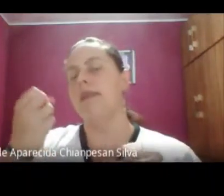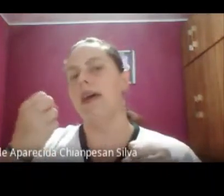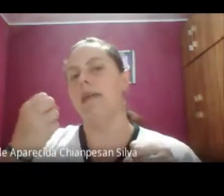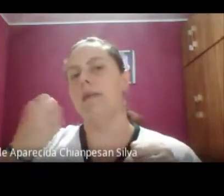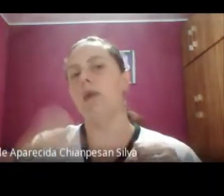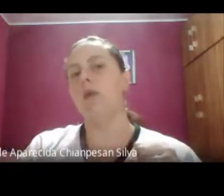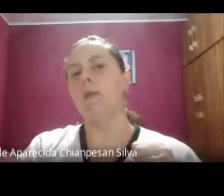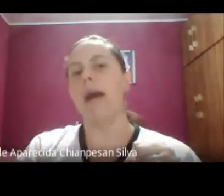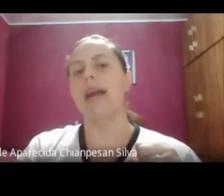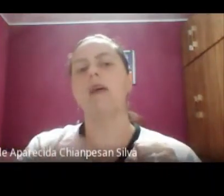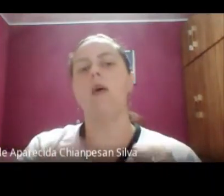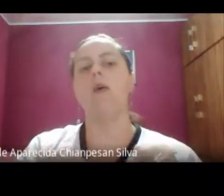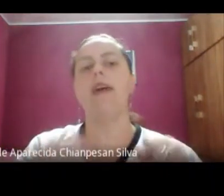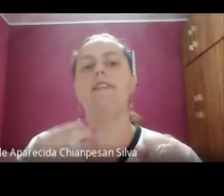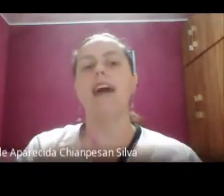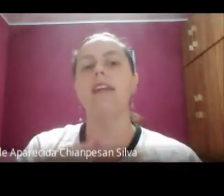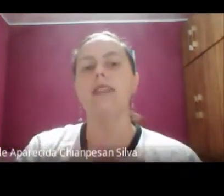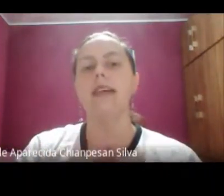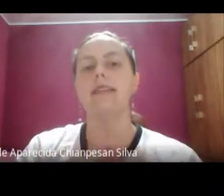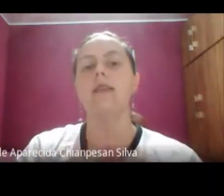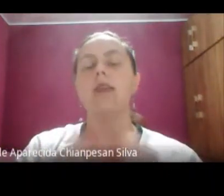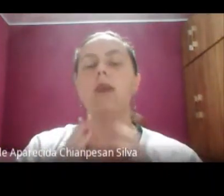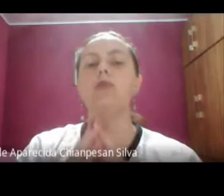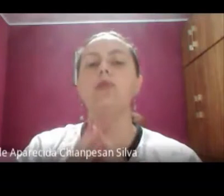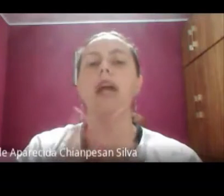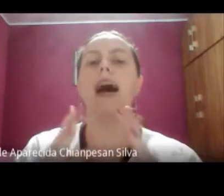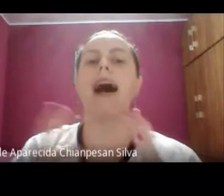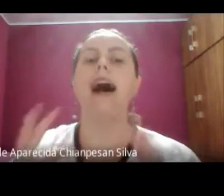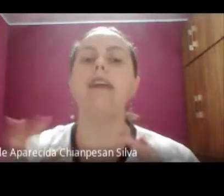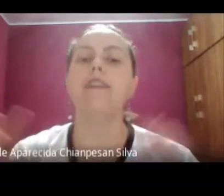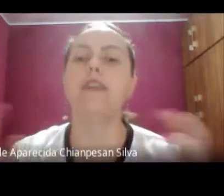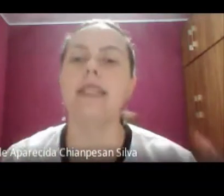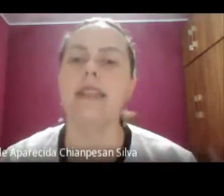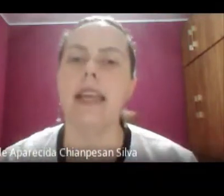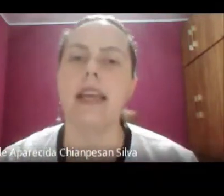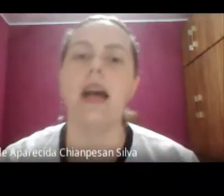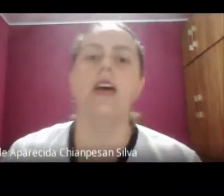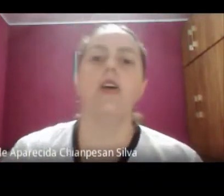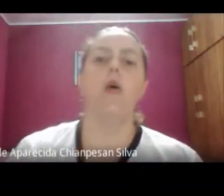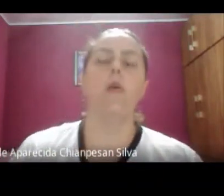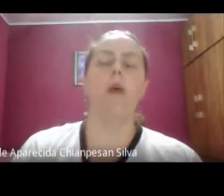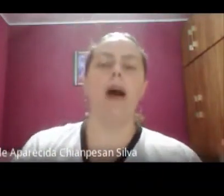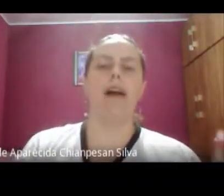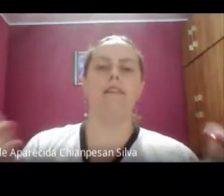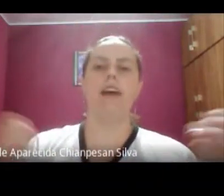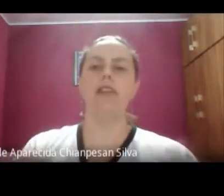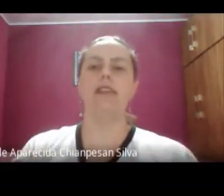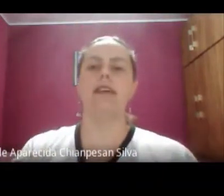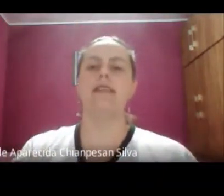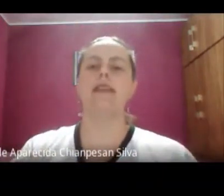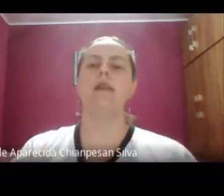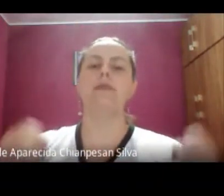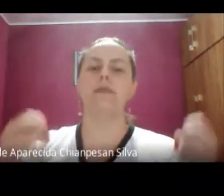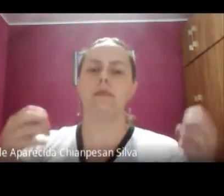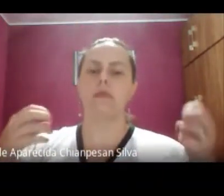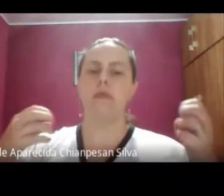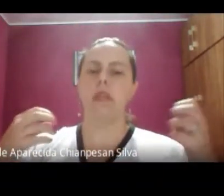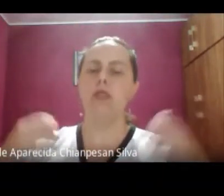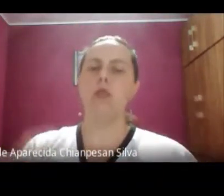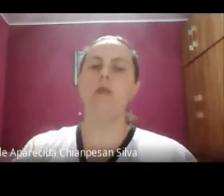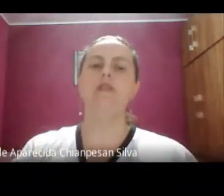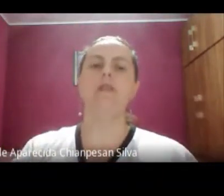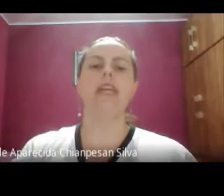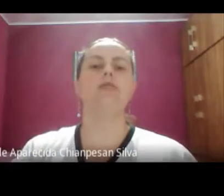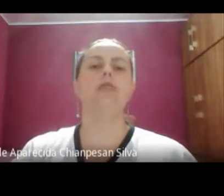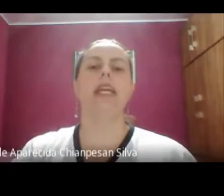sempre preocupada com a valorização da cultura afro-brasileira, com a valorização